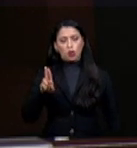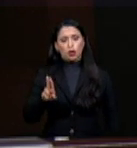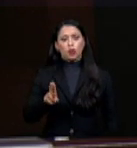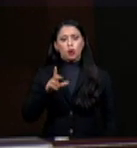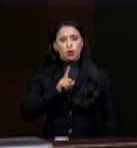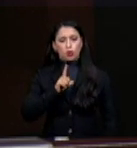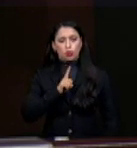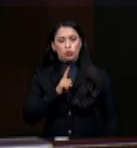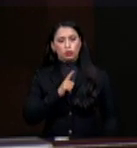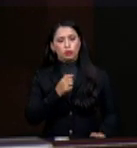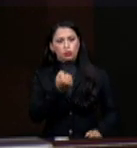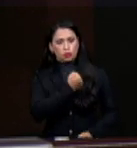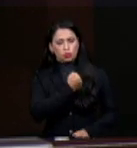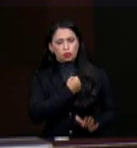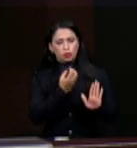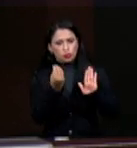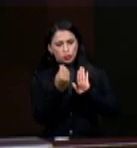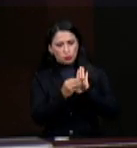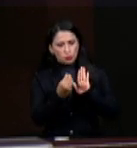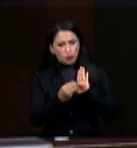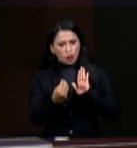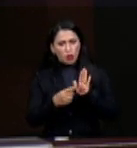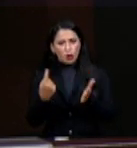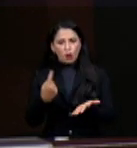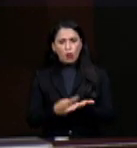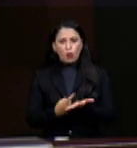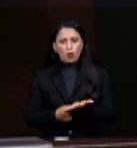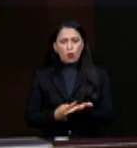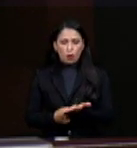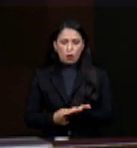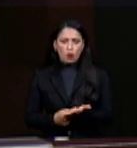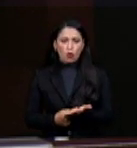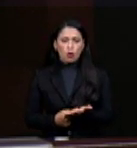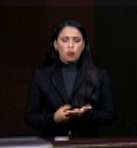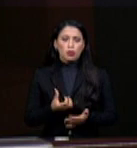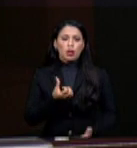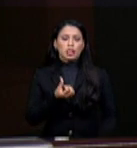números concretos, fizemos compromisso de